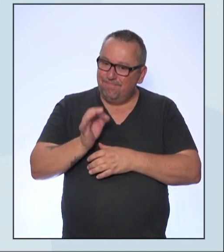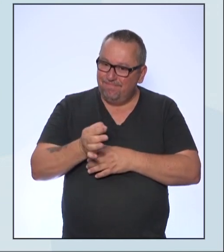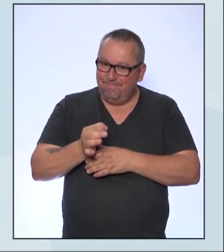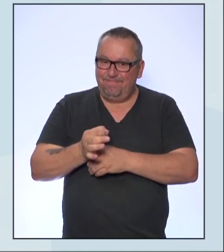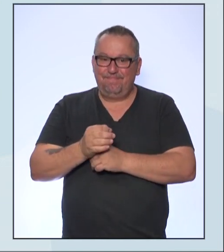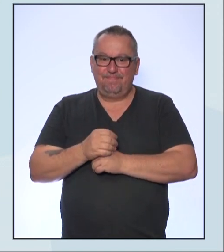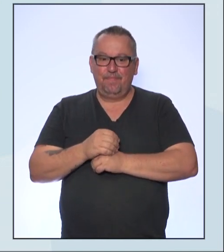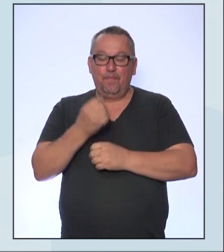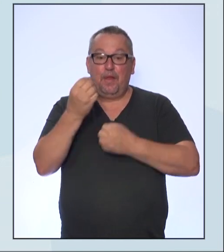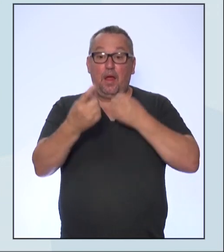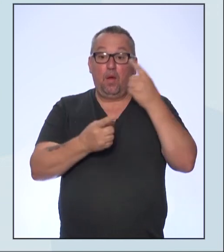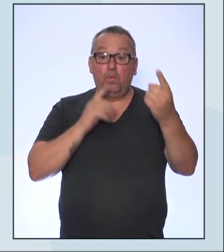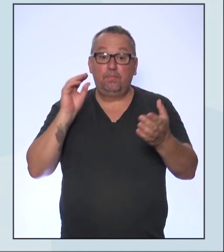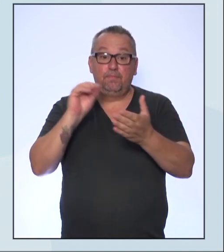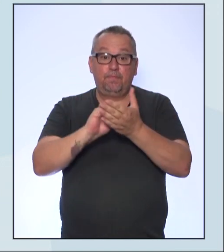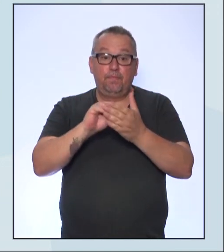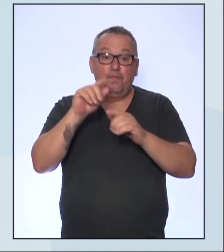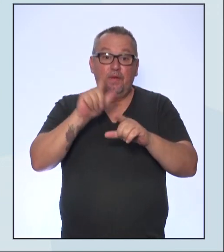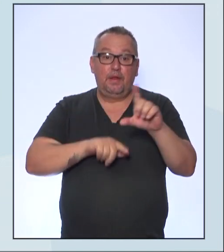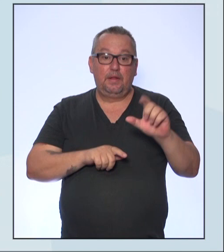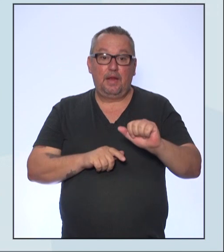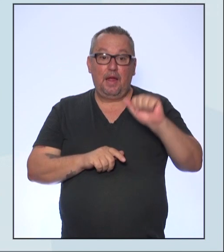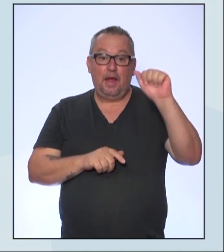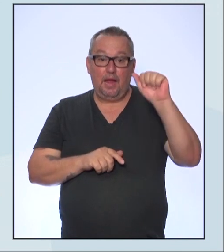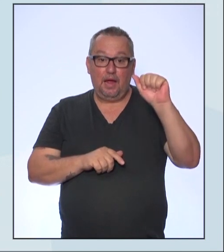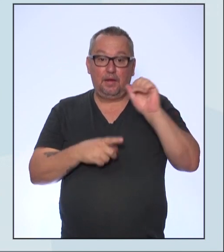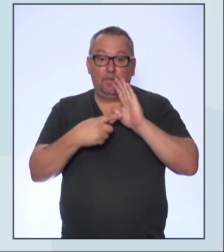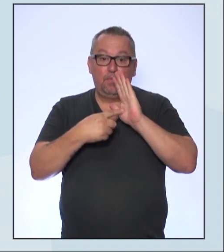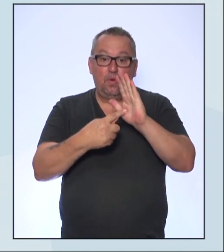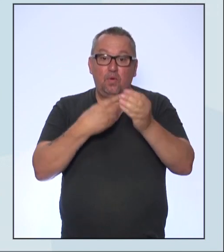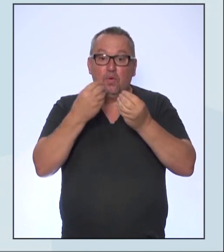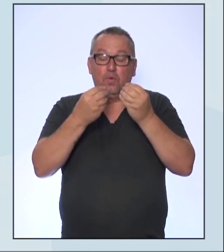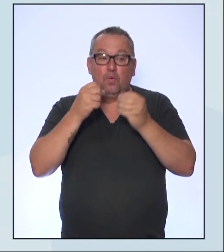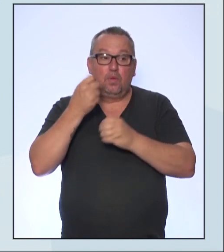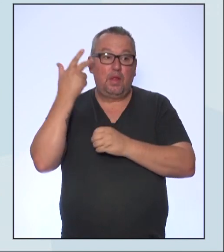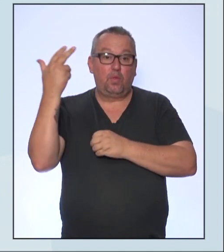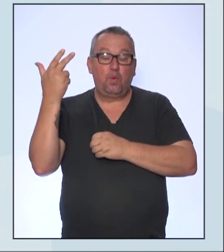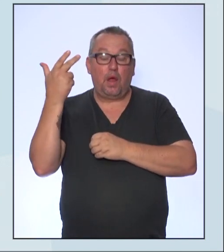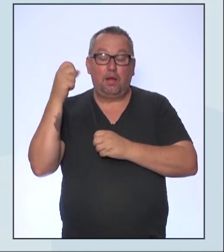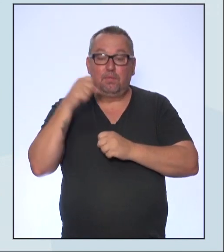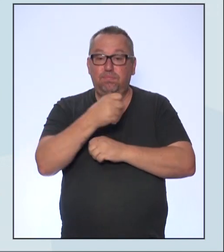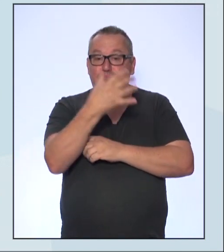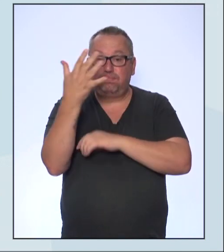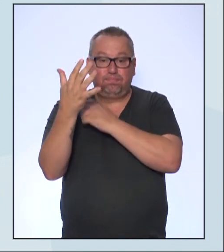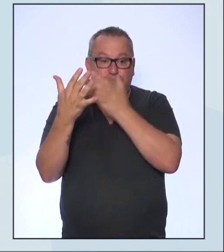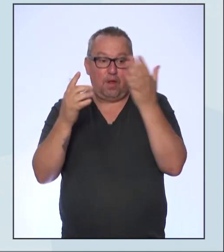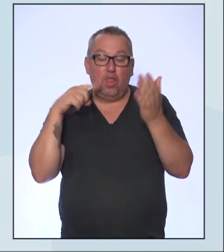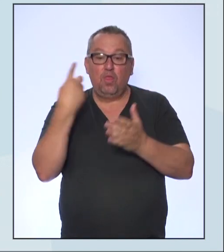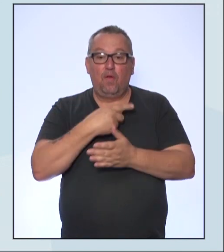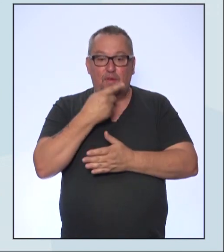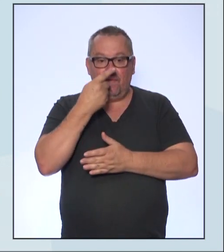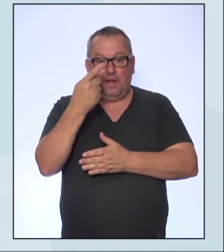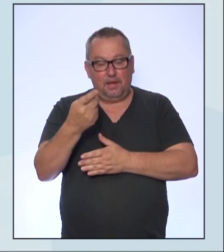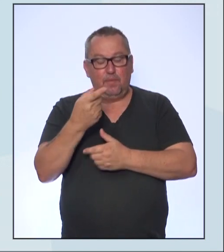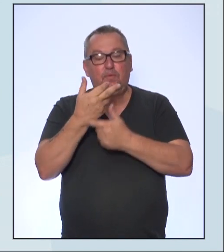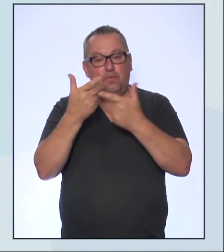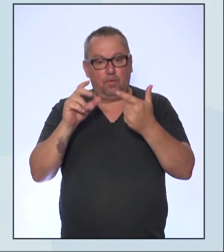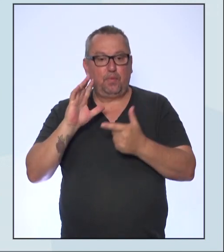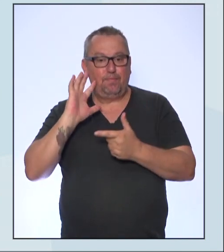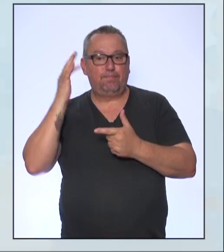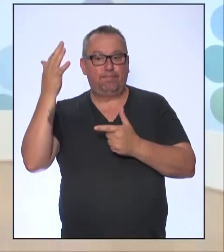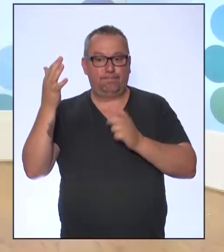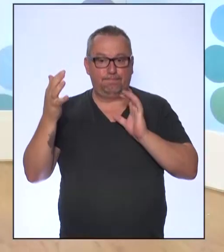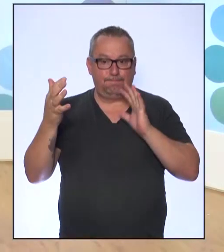questão. Alguns colocaram letra A, que apresentam-se como fenômenos naturais da fábula. Nós já falamos a respeito dos fenômenos, né,